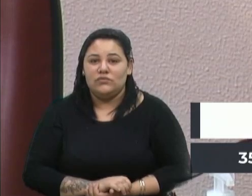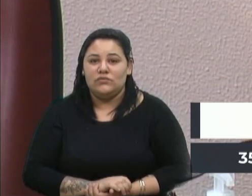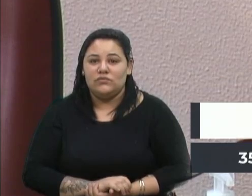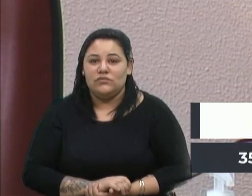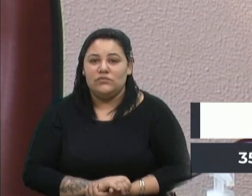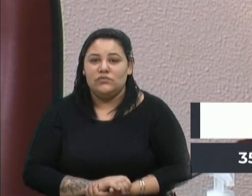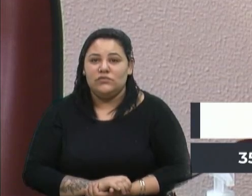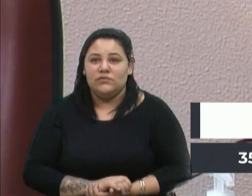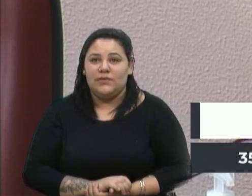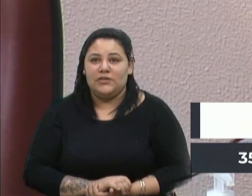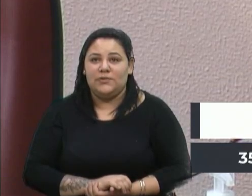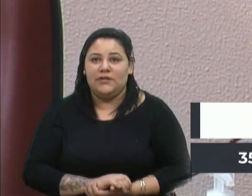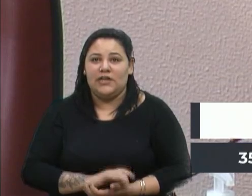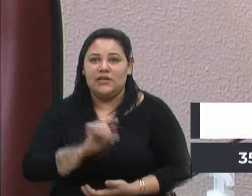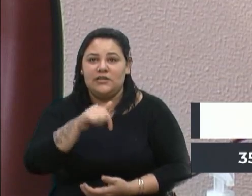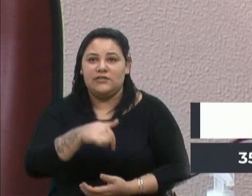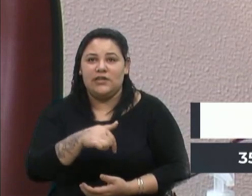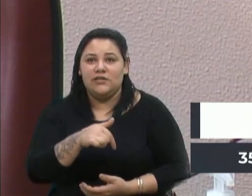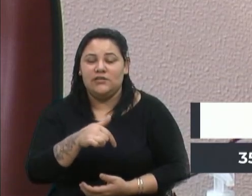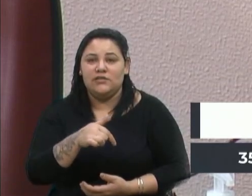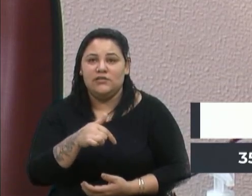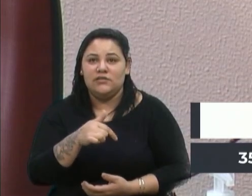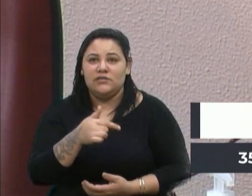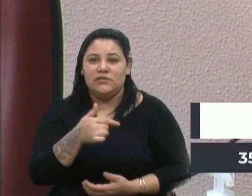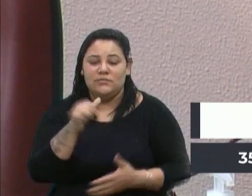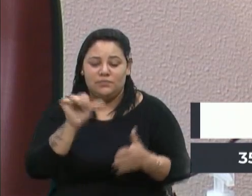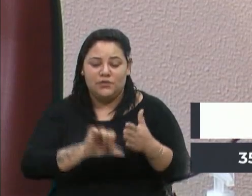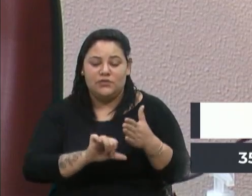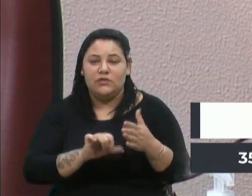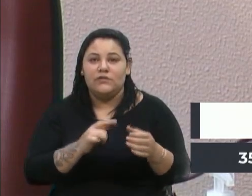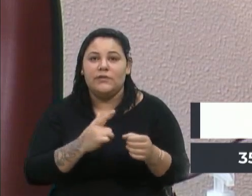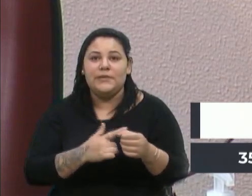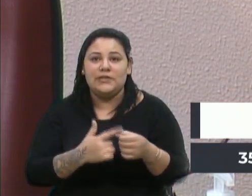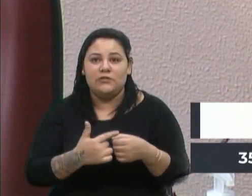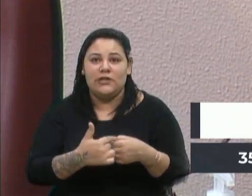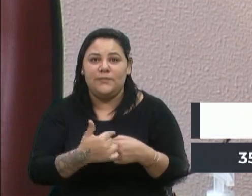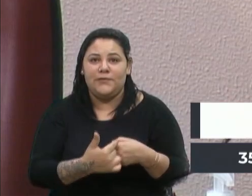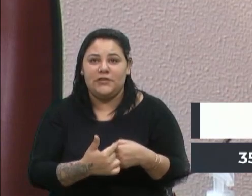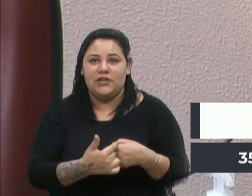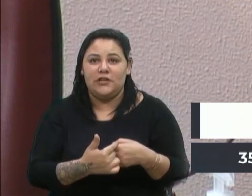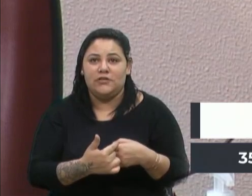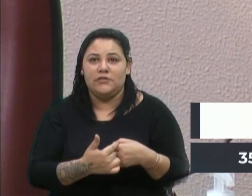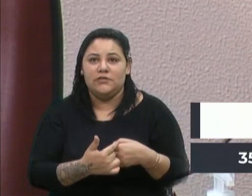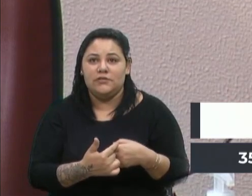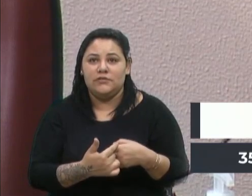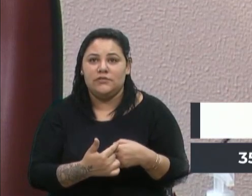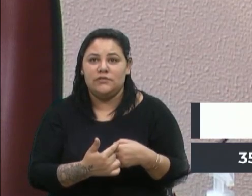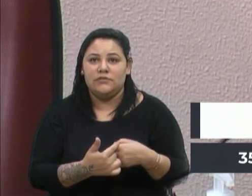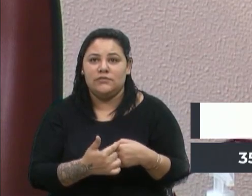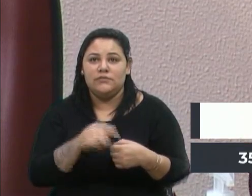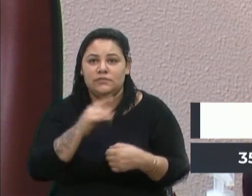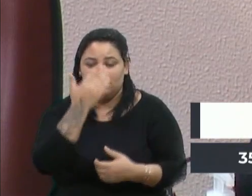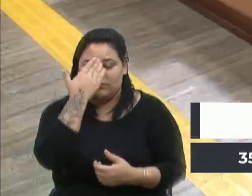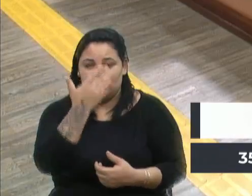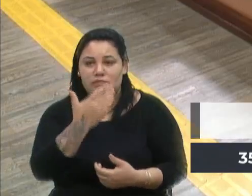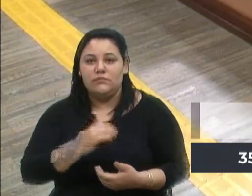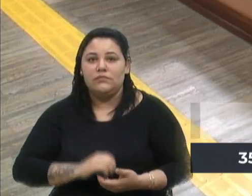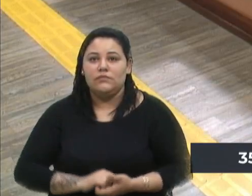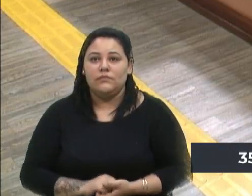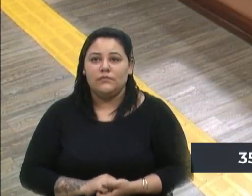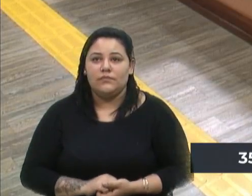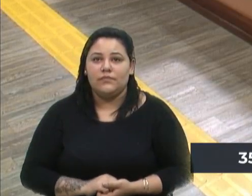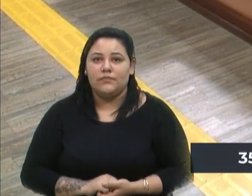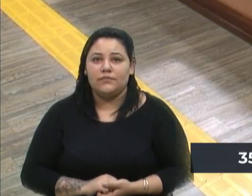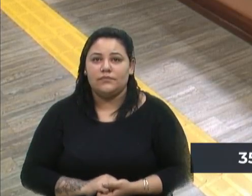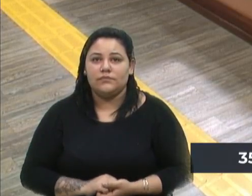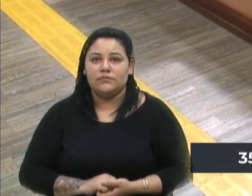só específico no interior, na cidade, no centro de Caxias, está assim. Obrigado. Esse apagão tomou conta. Obrigado, Renato. Eu tenho